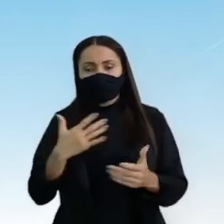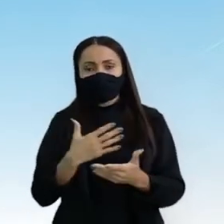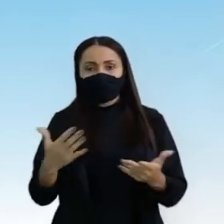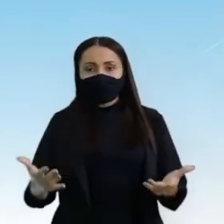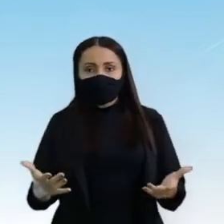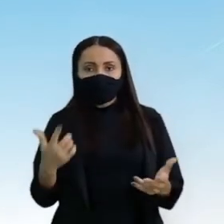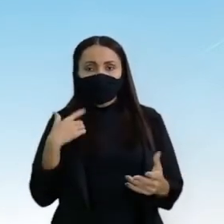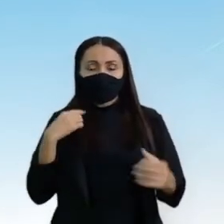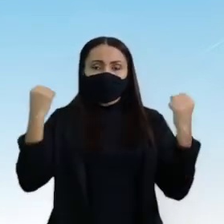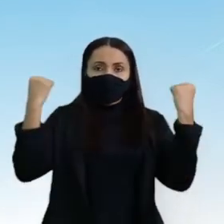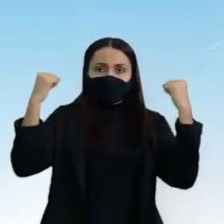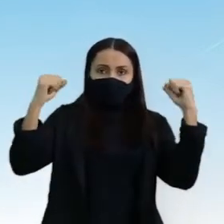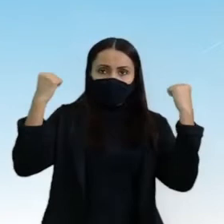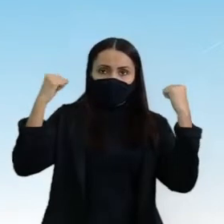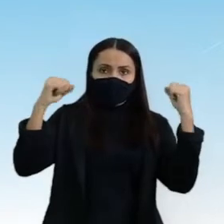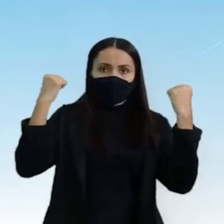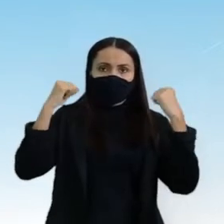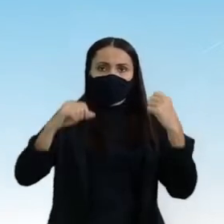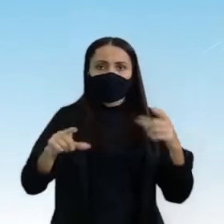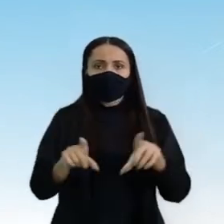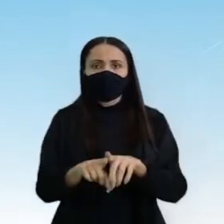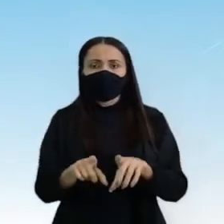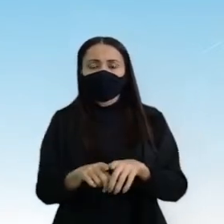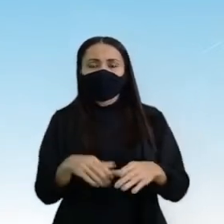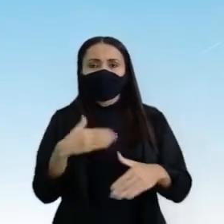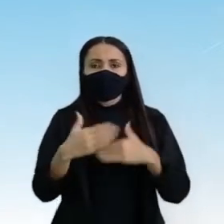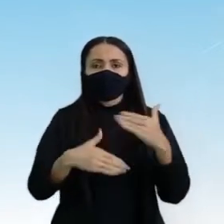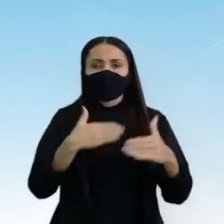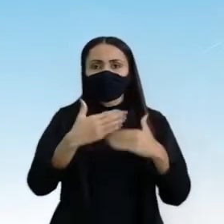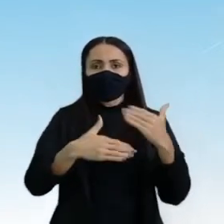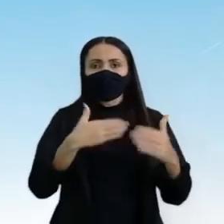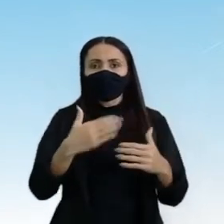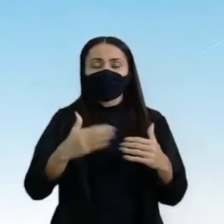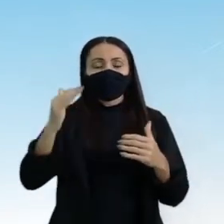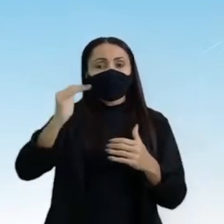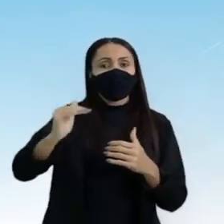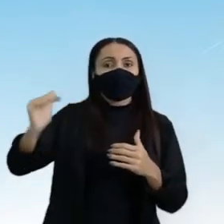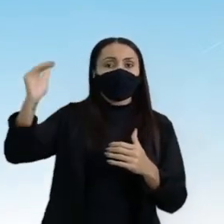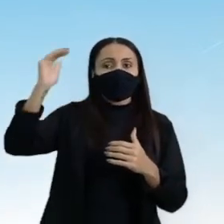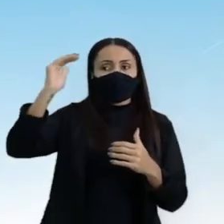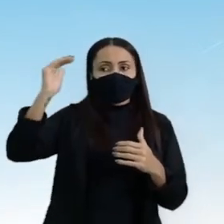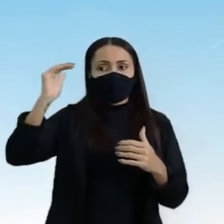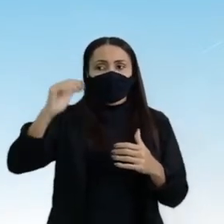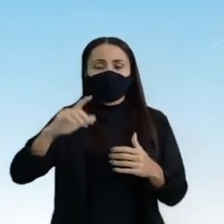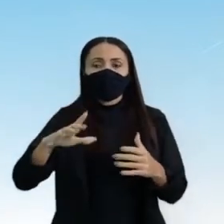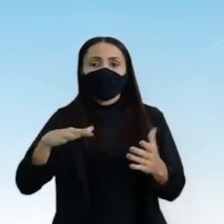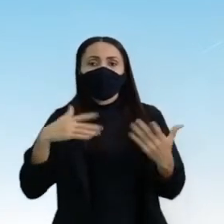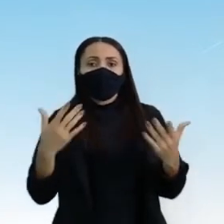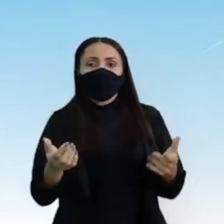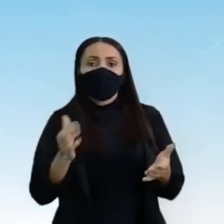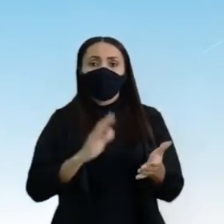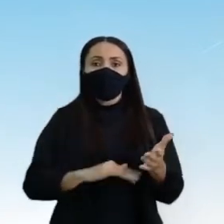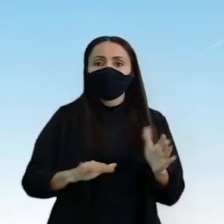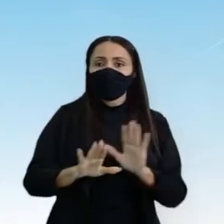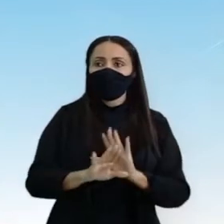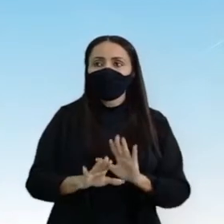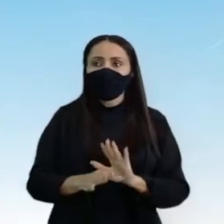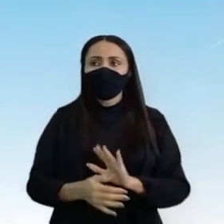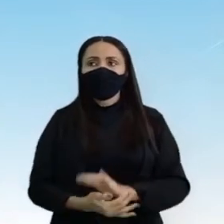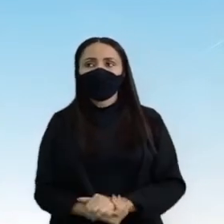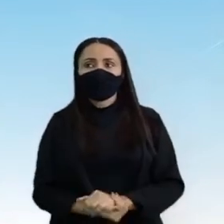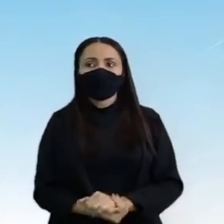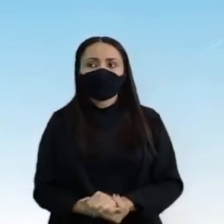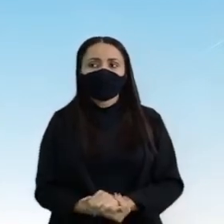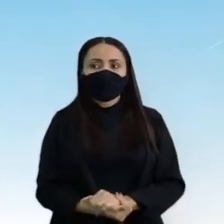atividade física nessa fase de desenvolvimento, porque quando chegar lá na fase adulta, da fase de perdas, nós não vamos perder tanto